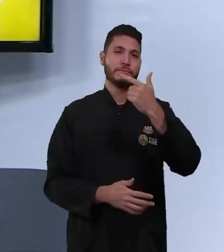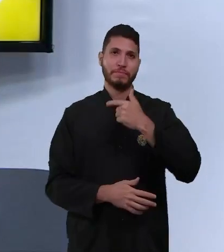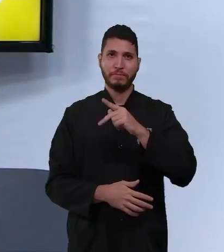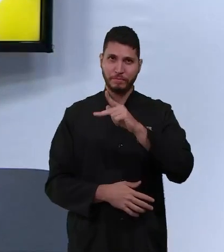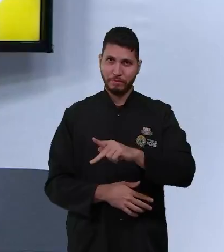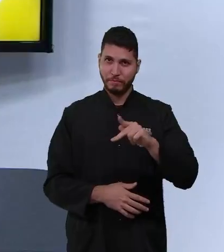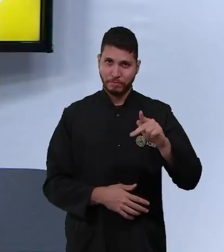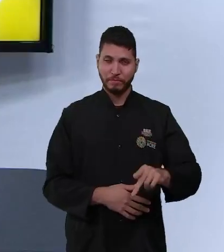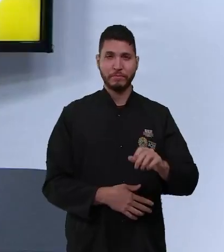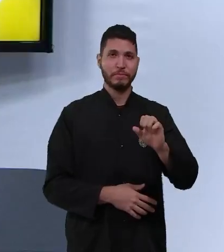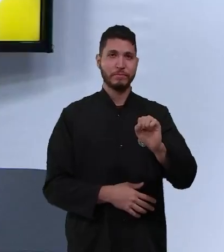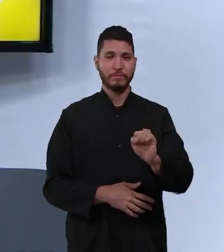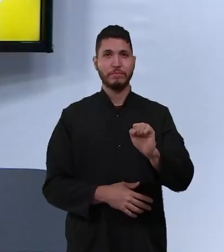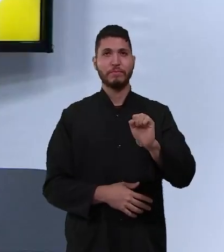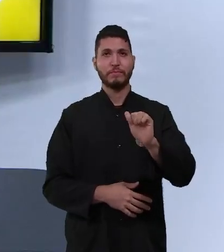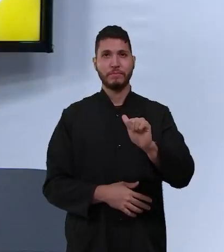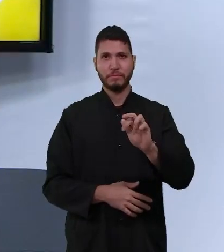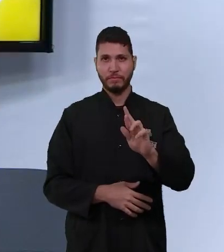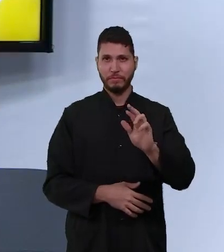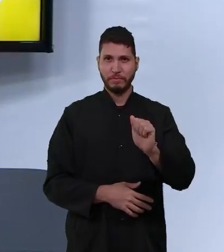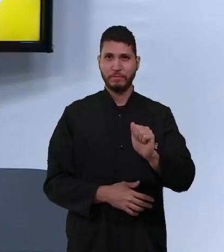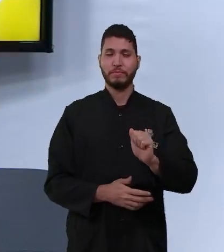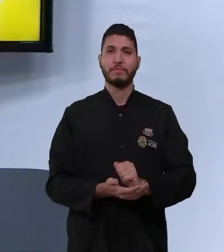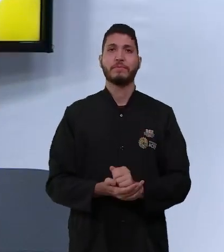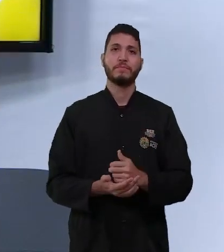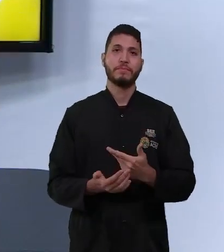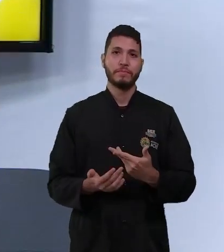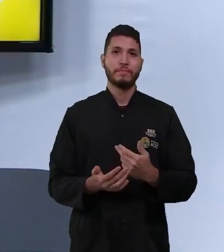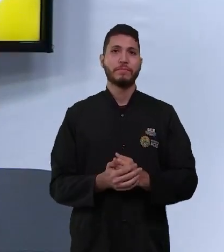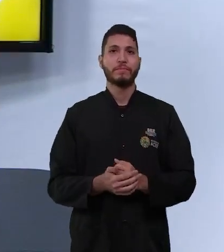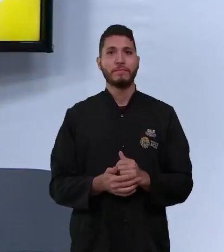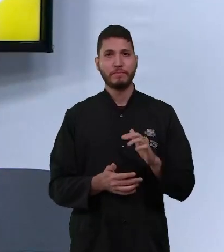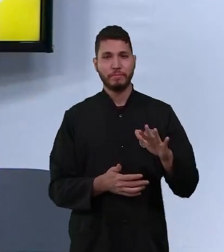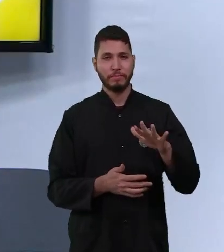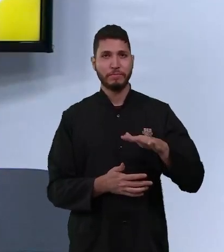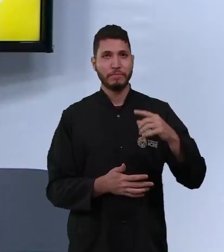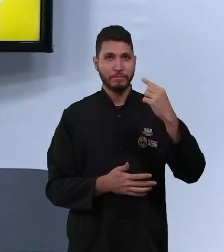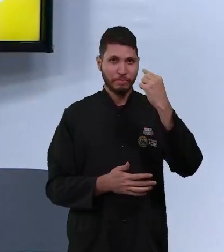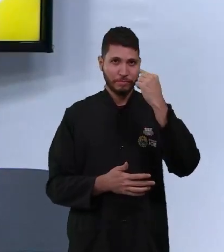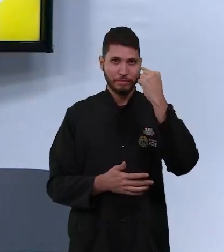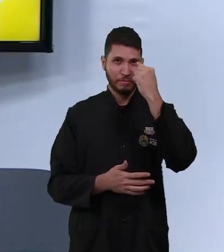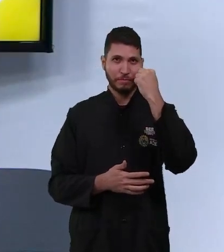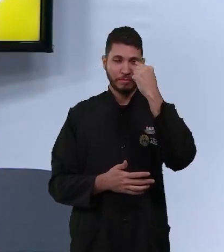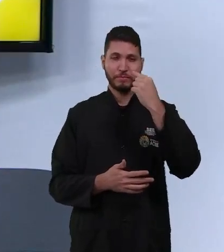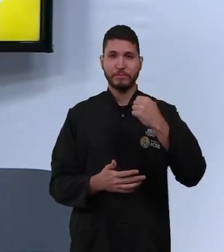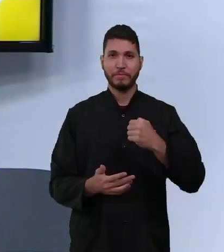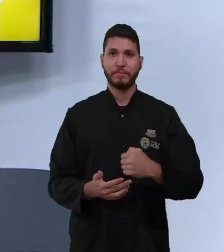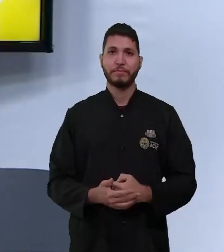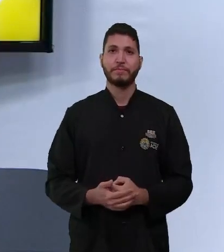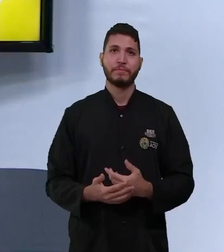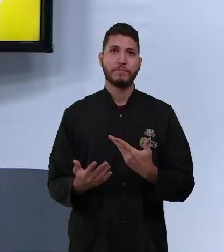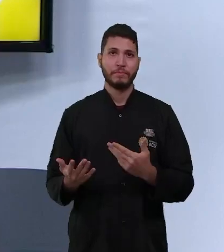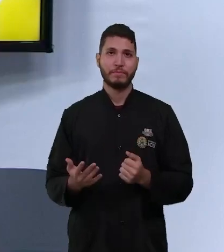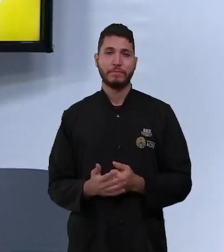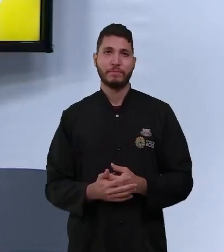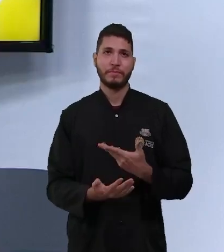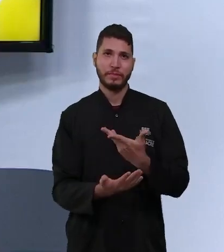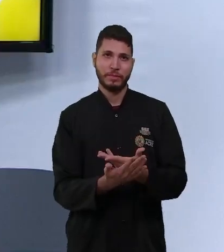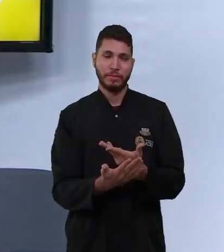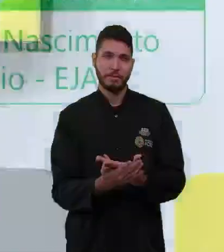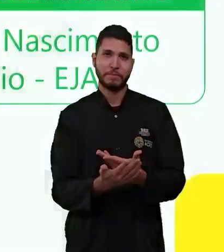Nascimento e hoje nós vamos assistir a mais uma aula do componente de língua espanhola. Acompanhem aí na telinha de